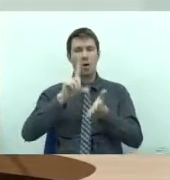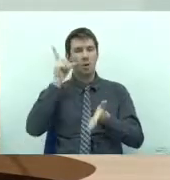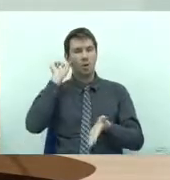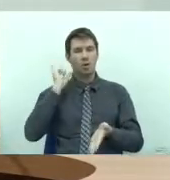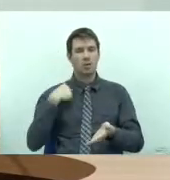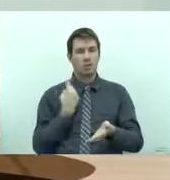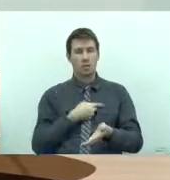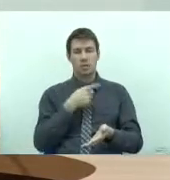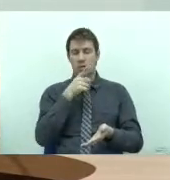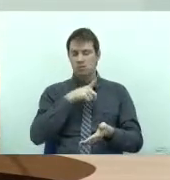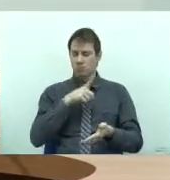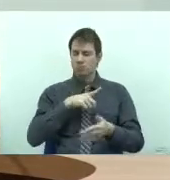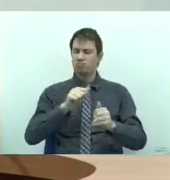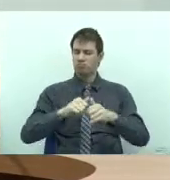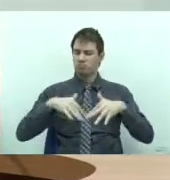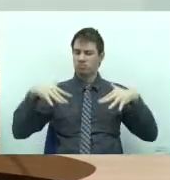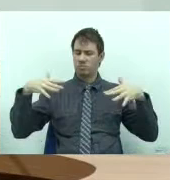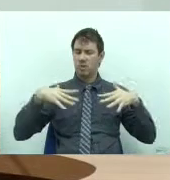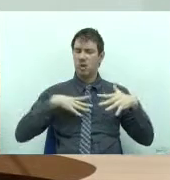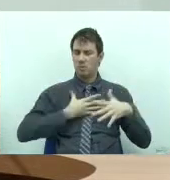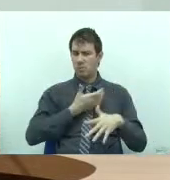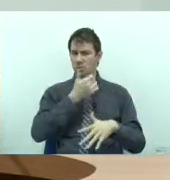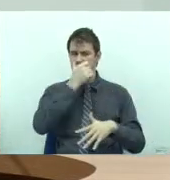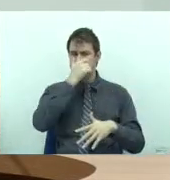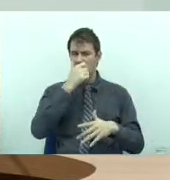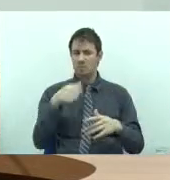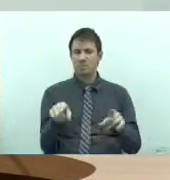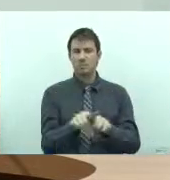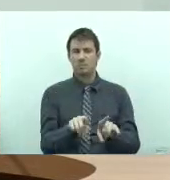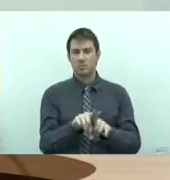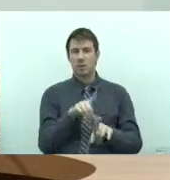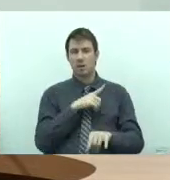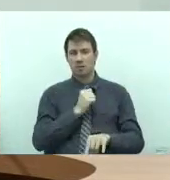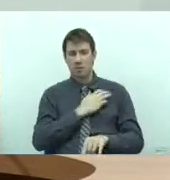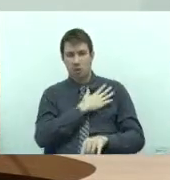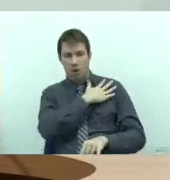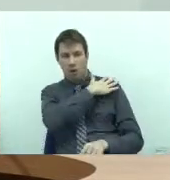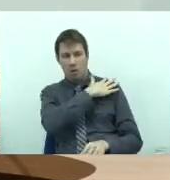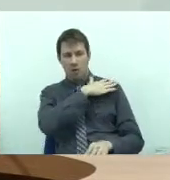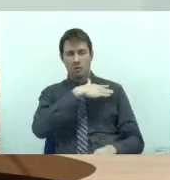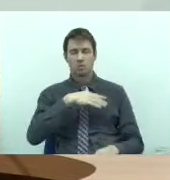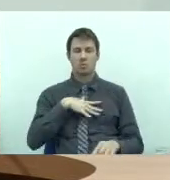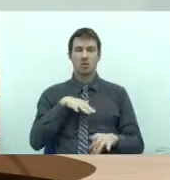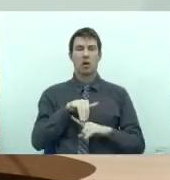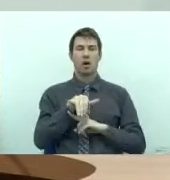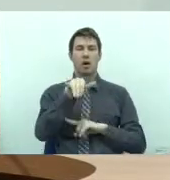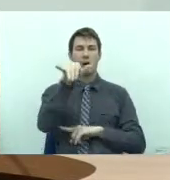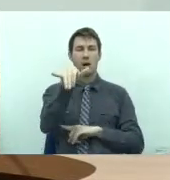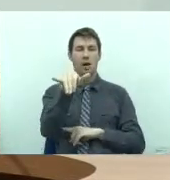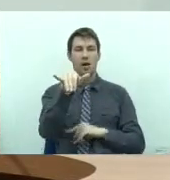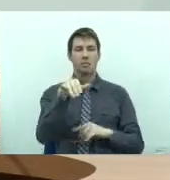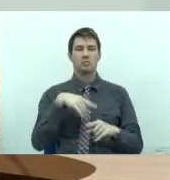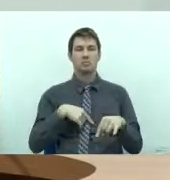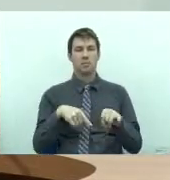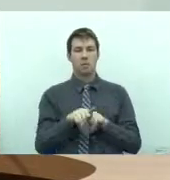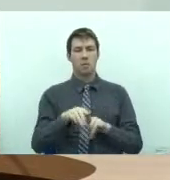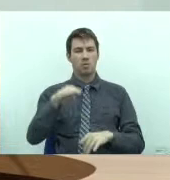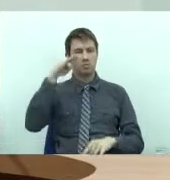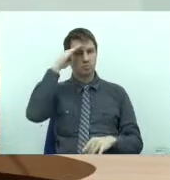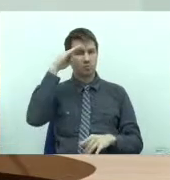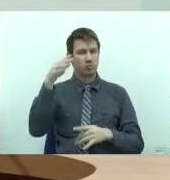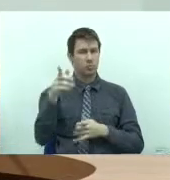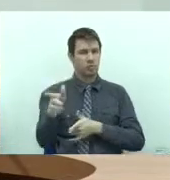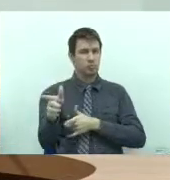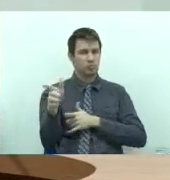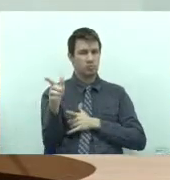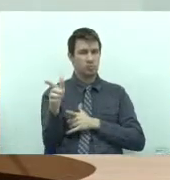desta casa lotadas. Nós tivemos aqui os comandos da aeronáutica, nós tivemos o comando do exército, da polícia